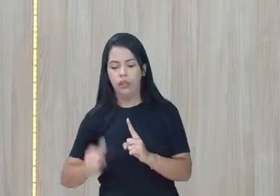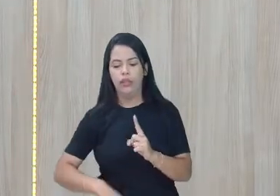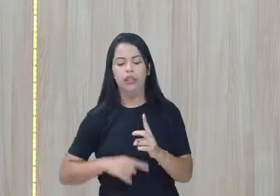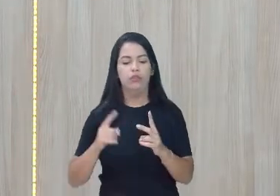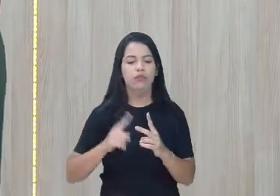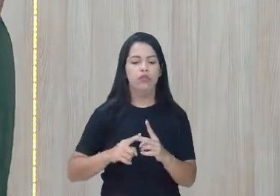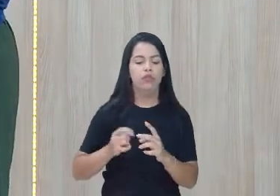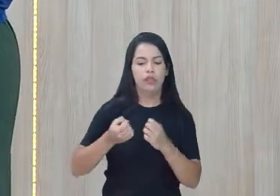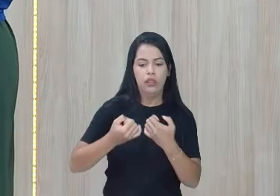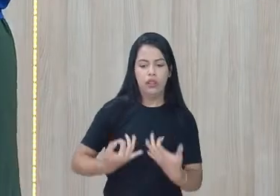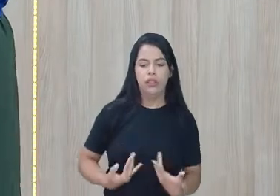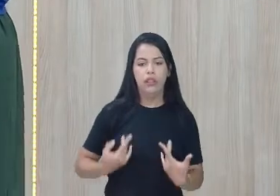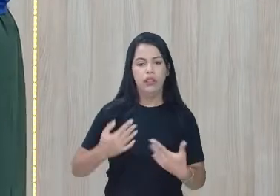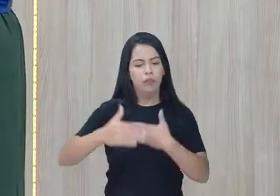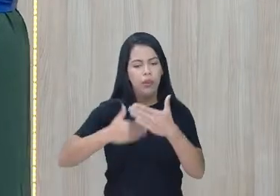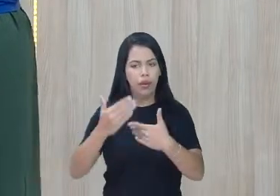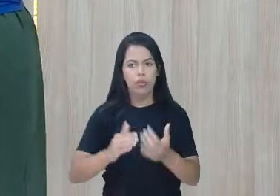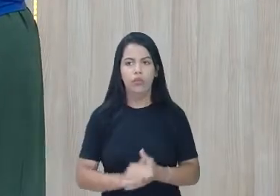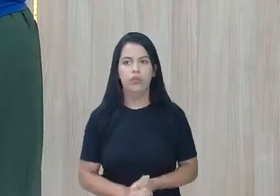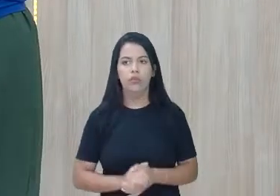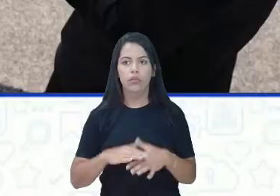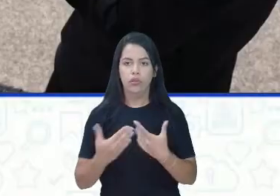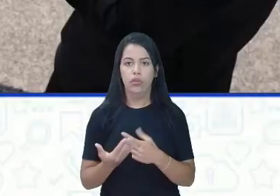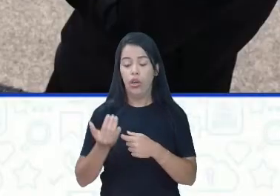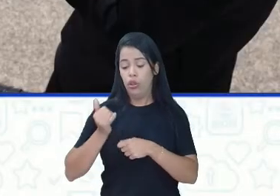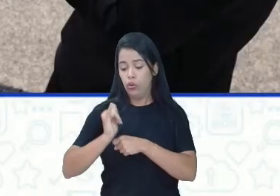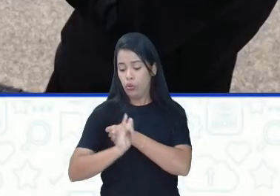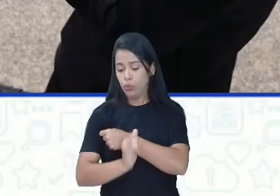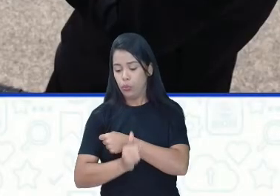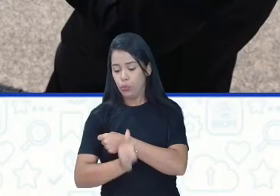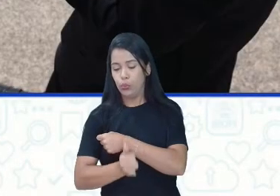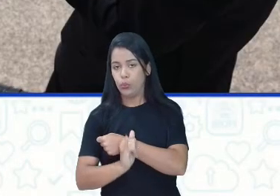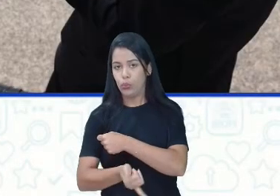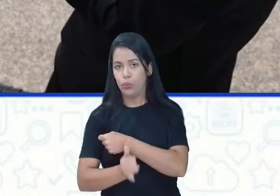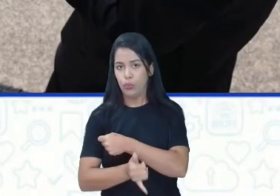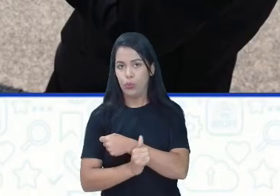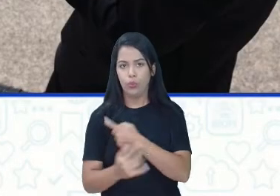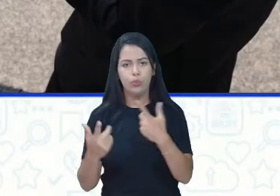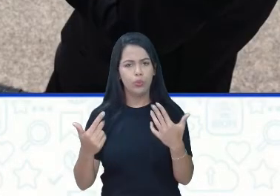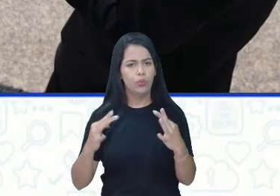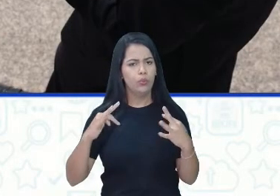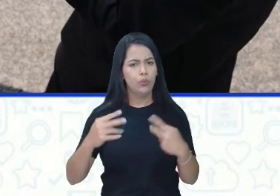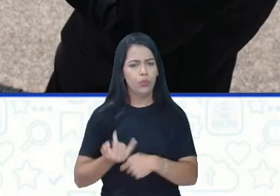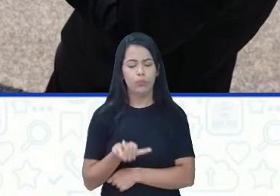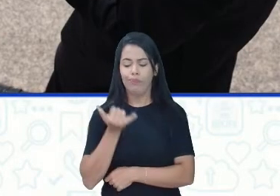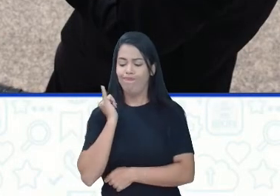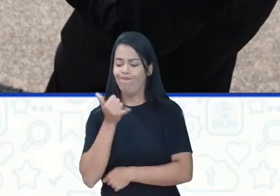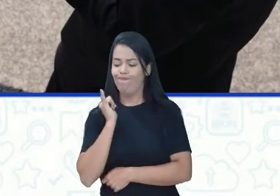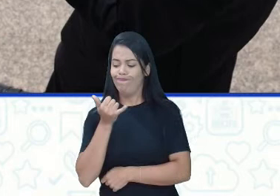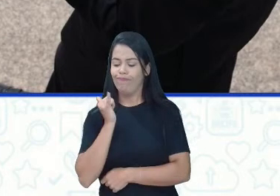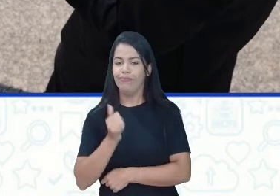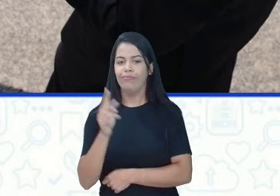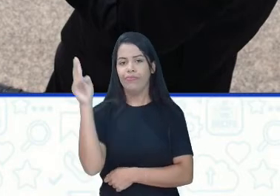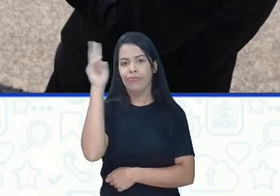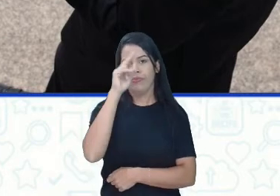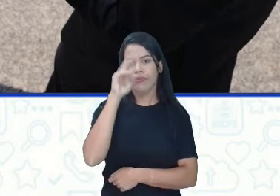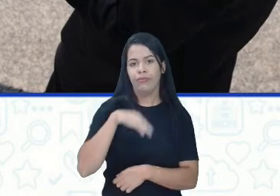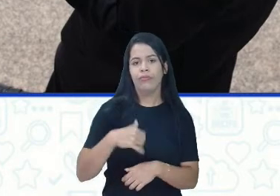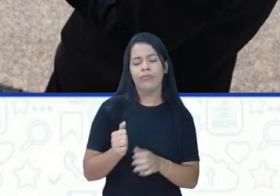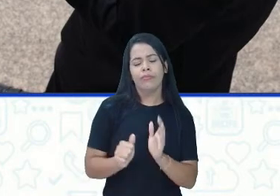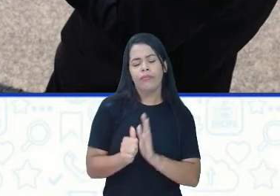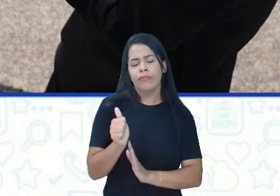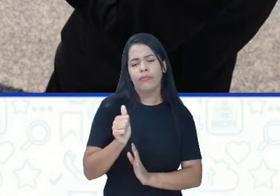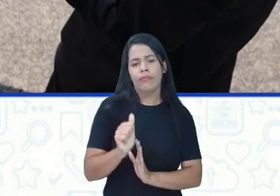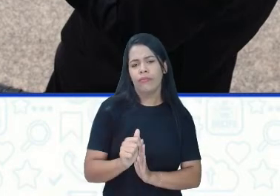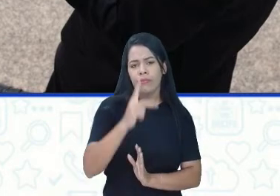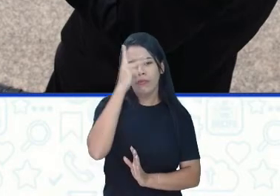sucessivamente. A crônica narrativa, como todo texto narrativo, conta uma história, seja em primeira ou